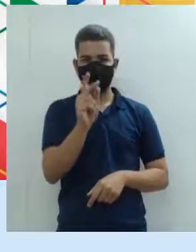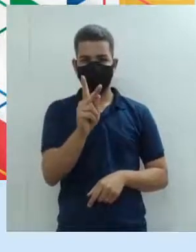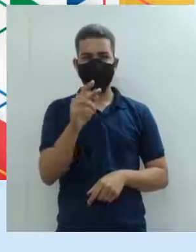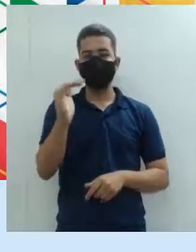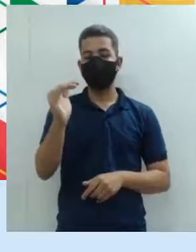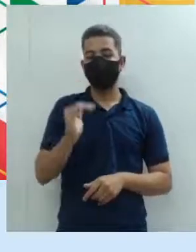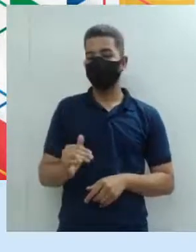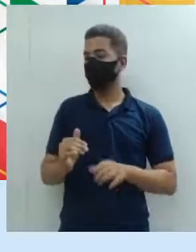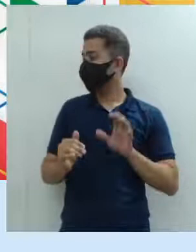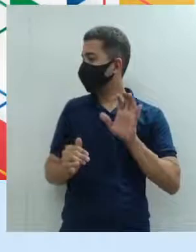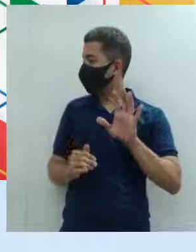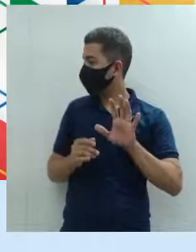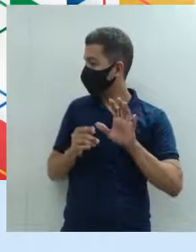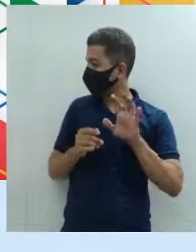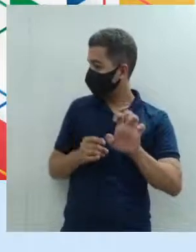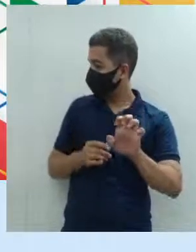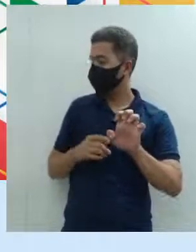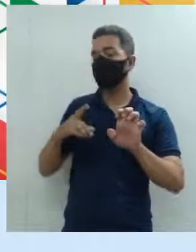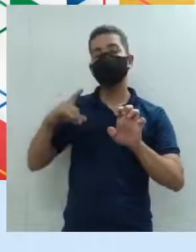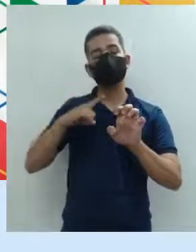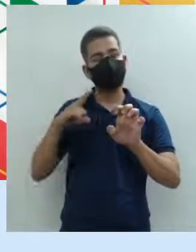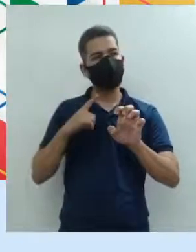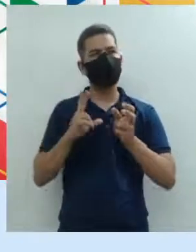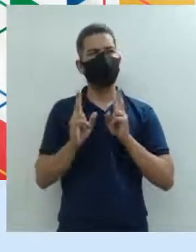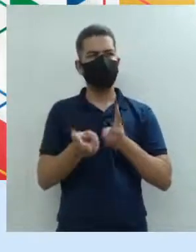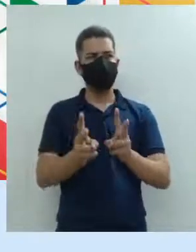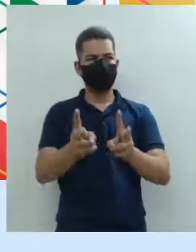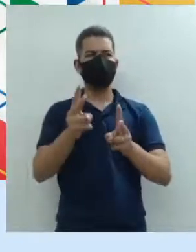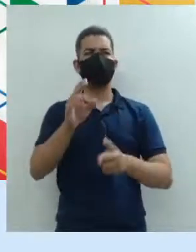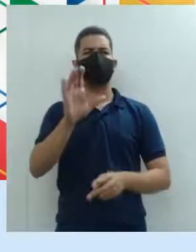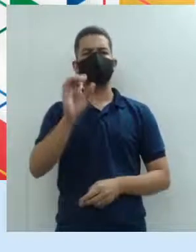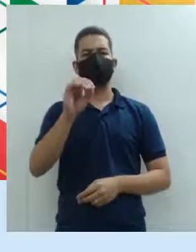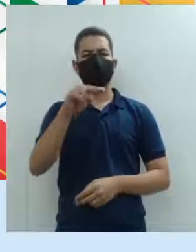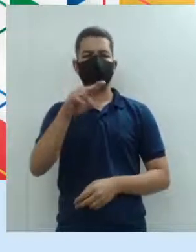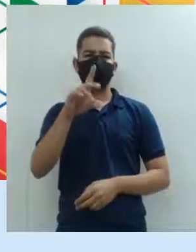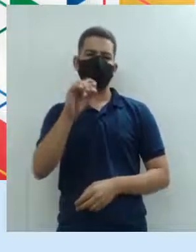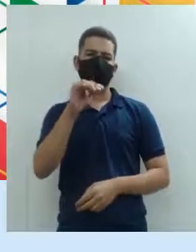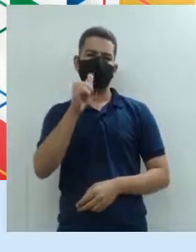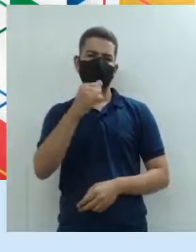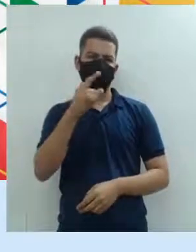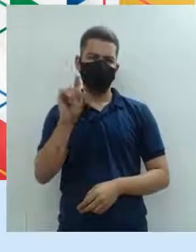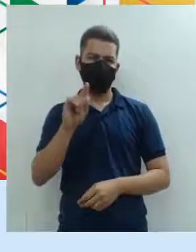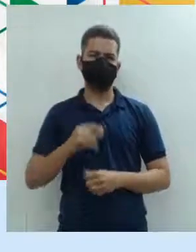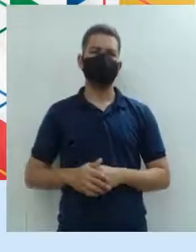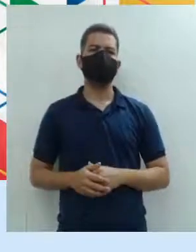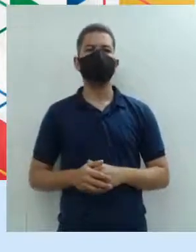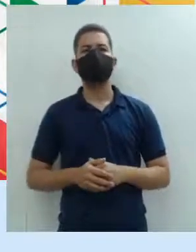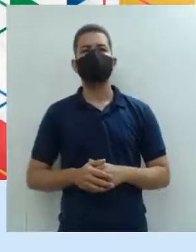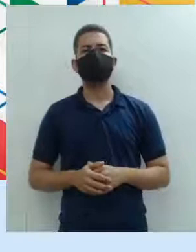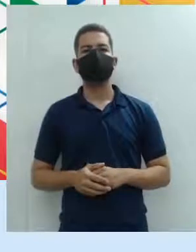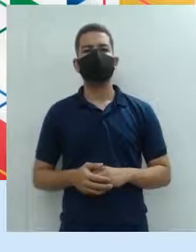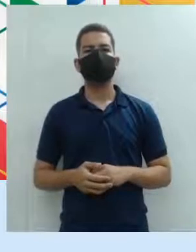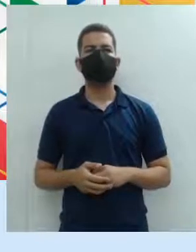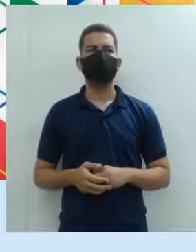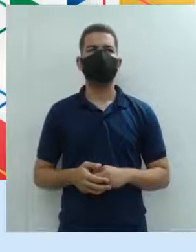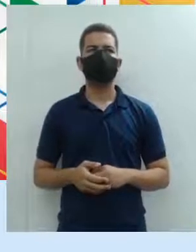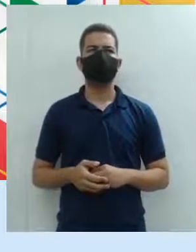baixo praticamente todas são... acontece essa parte da condução do